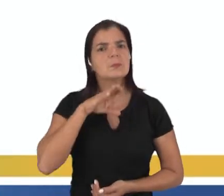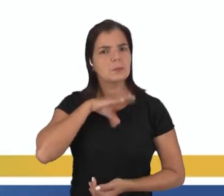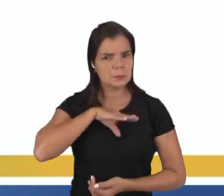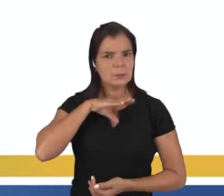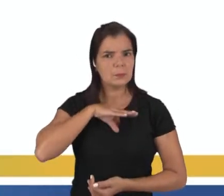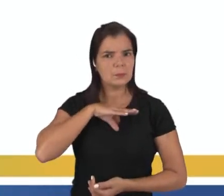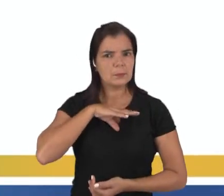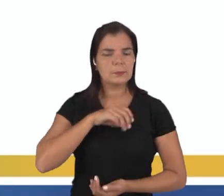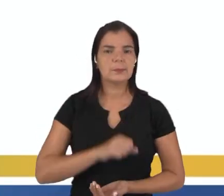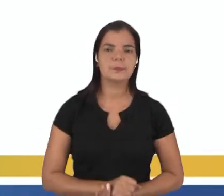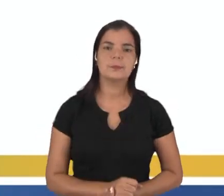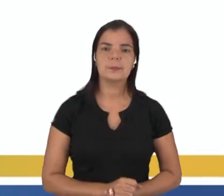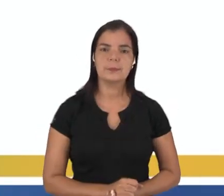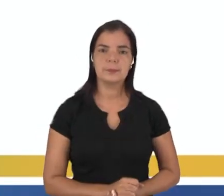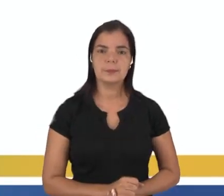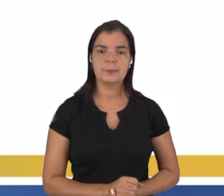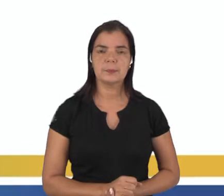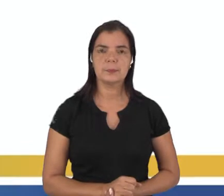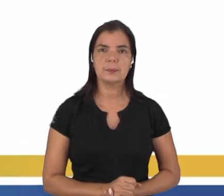portuguesa?